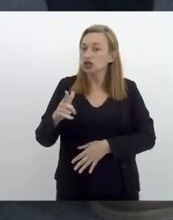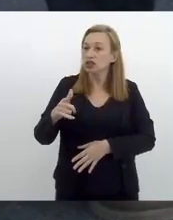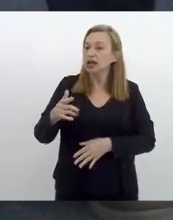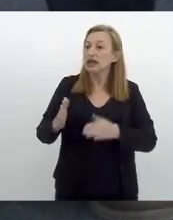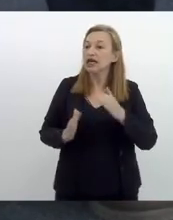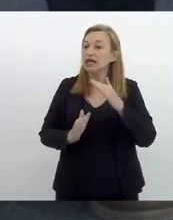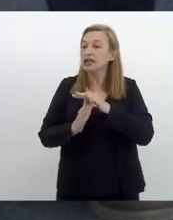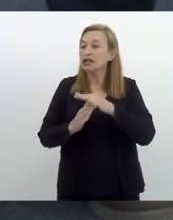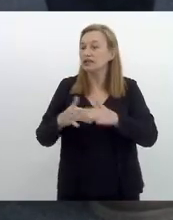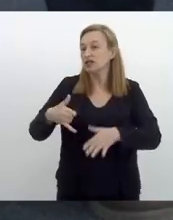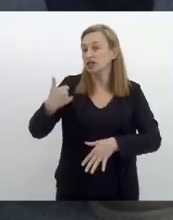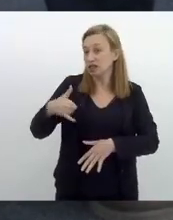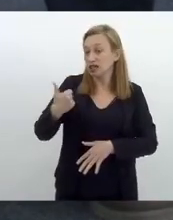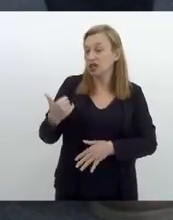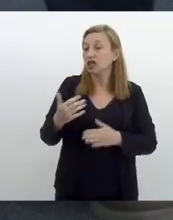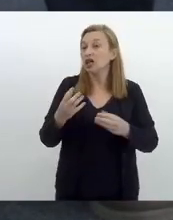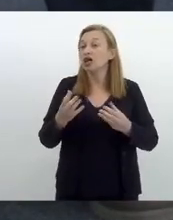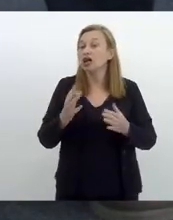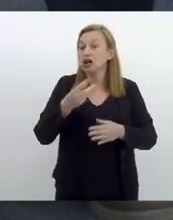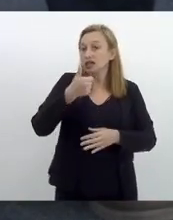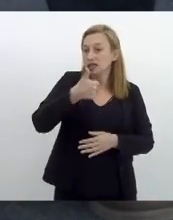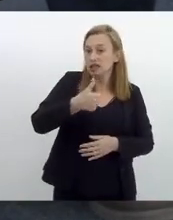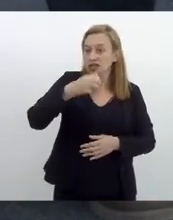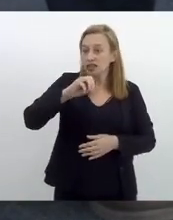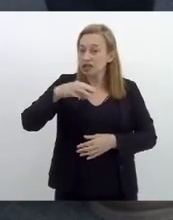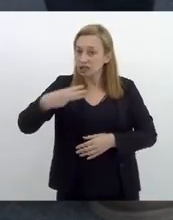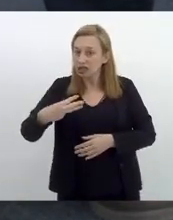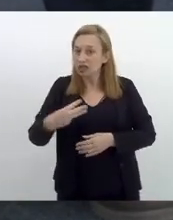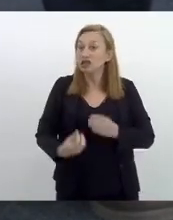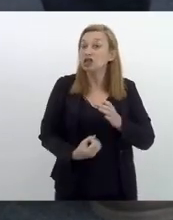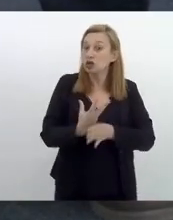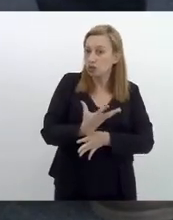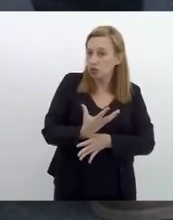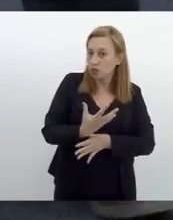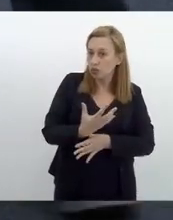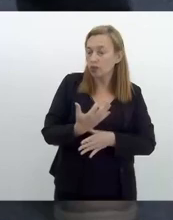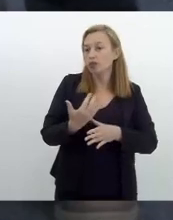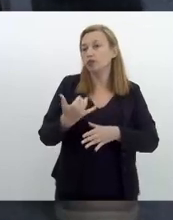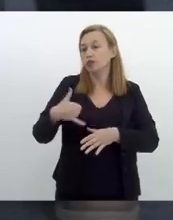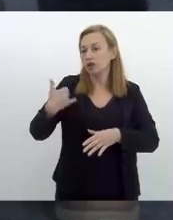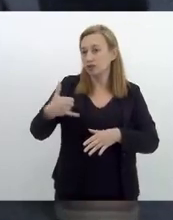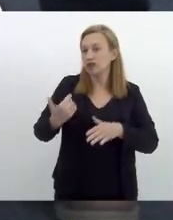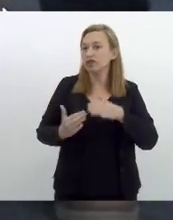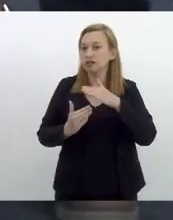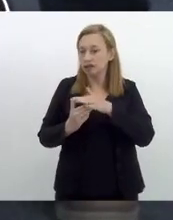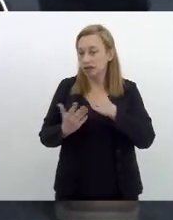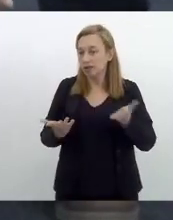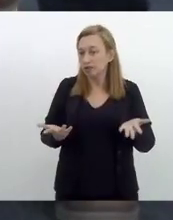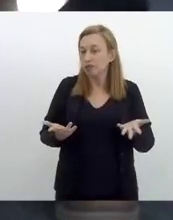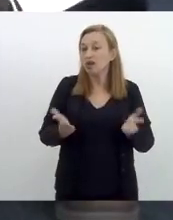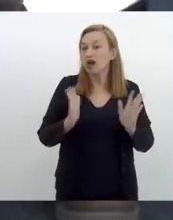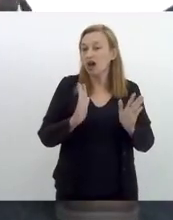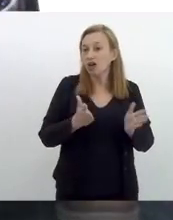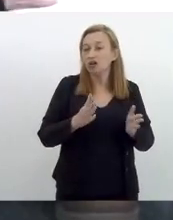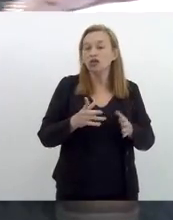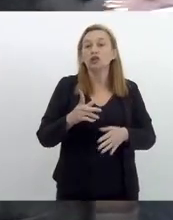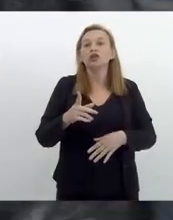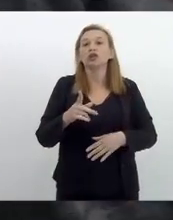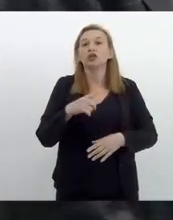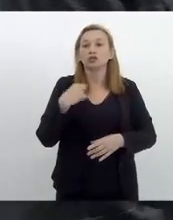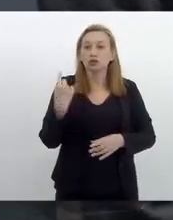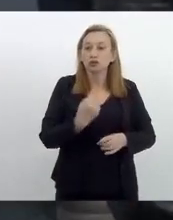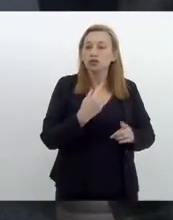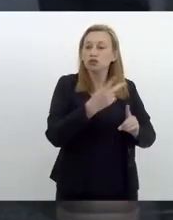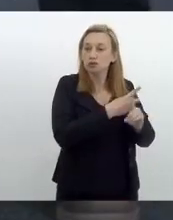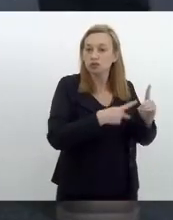com a 103 criou a idade limite e aí o nosso presidente do Rio Previdência